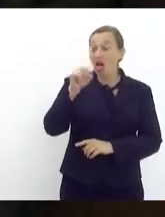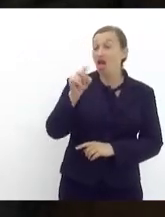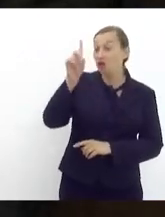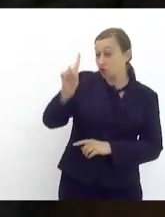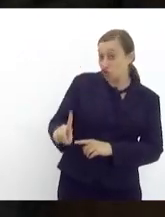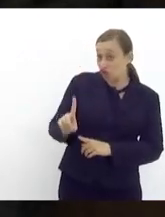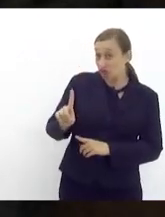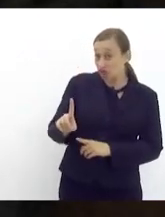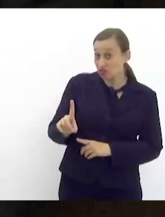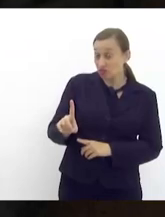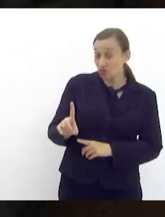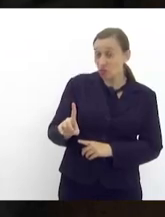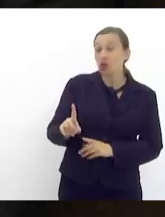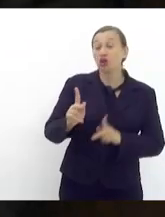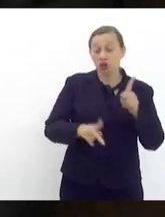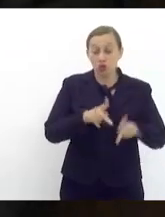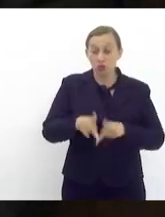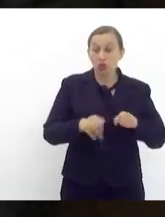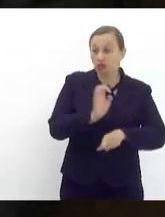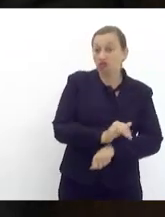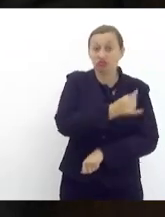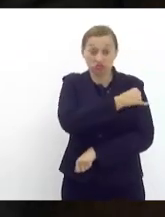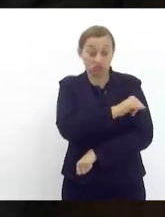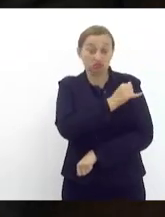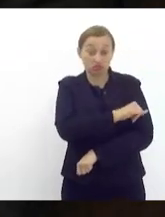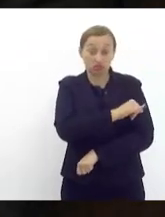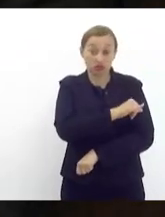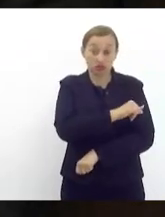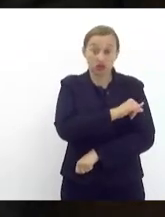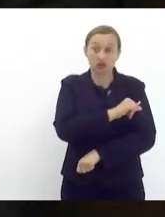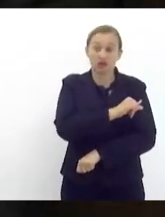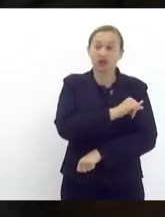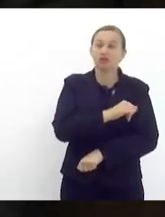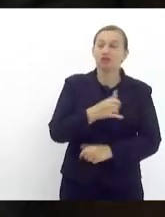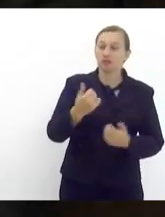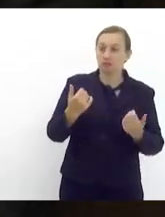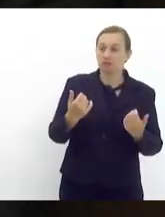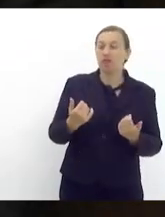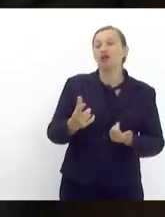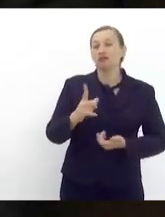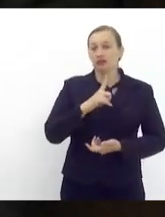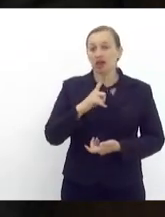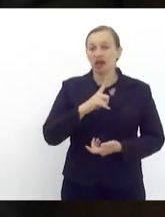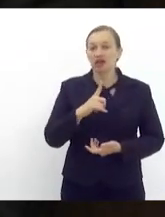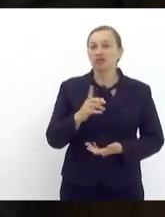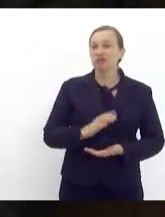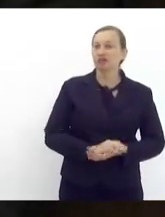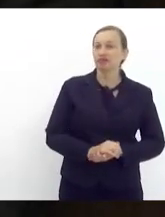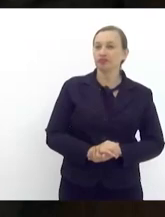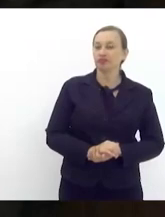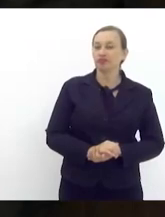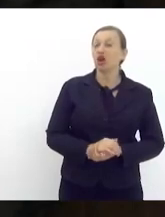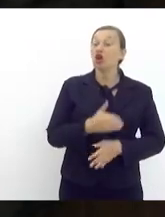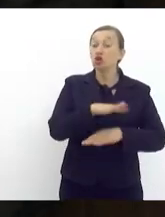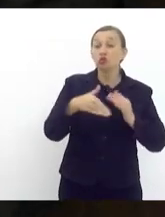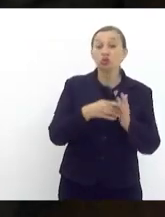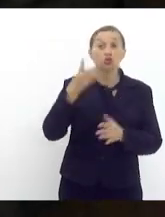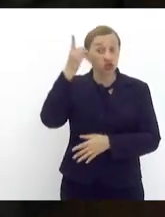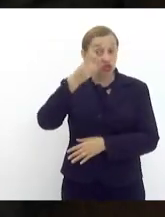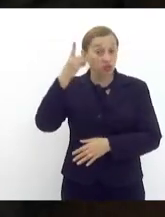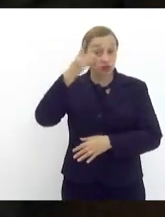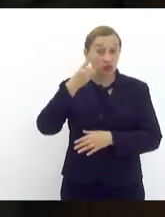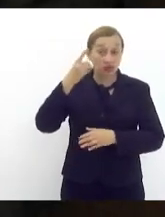direito que a população do estado do Rio de Janeiro efetivamente tem. Vamos garantir que todos os deputados e deputadas